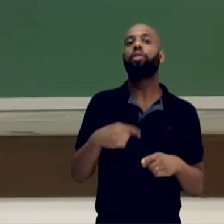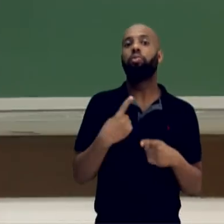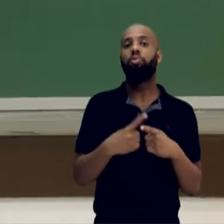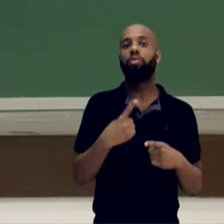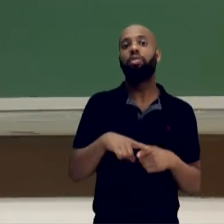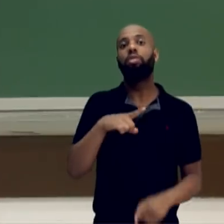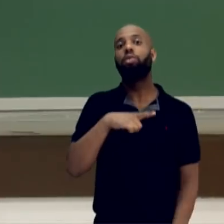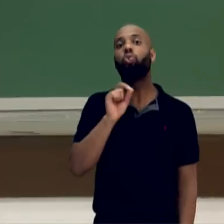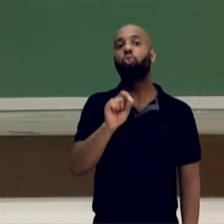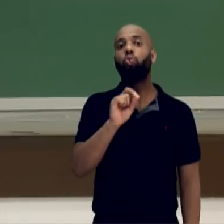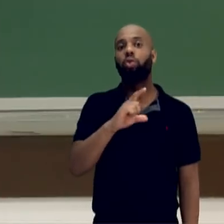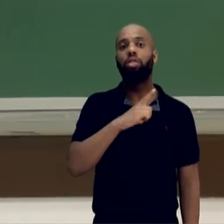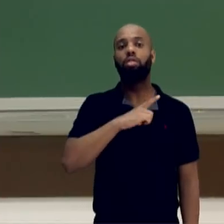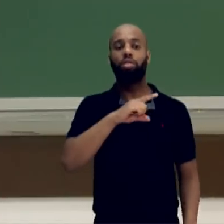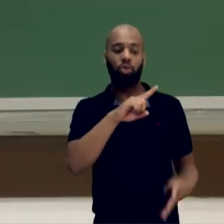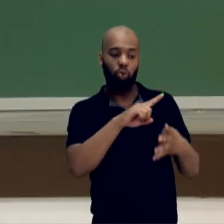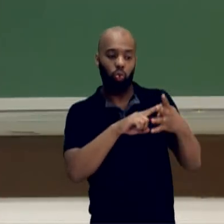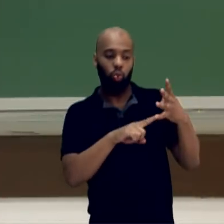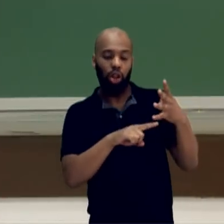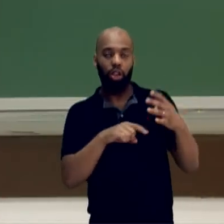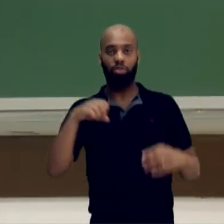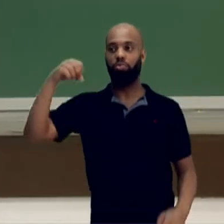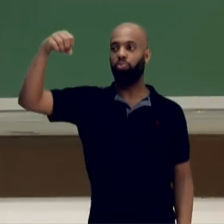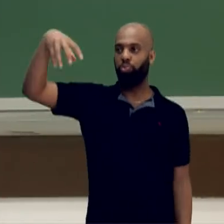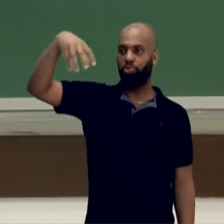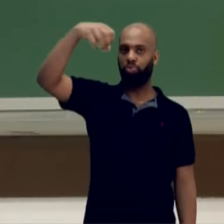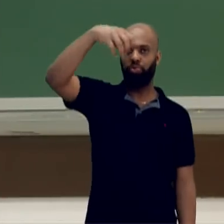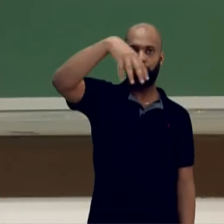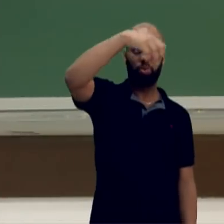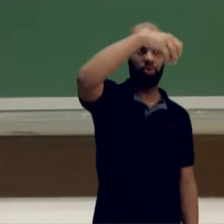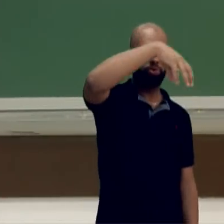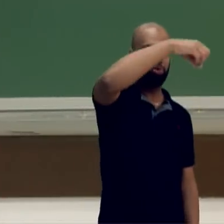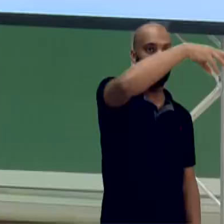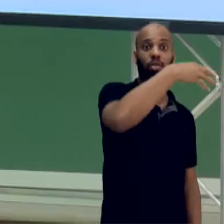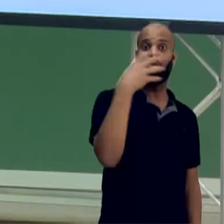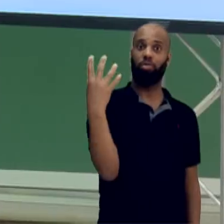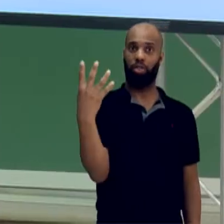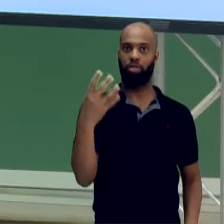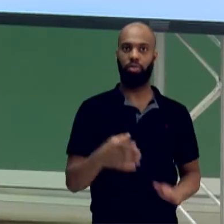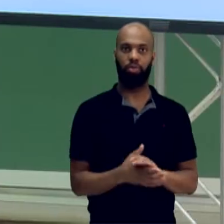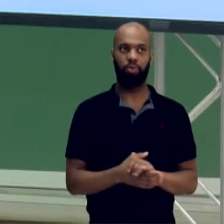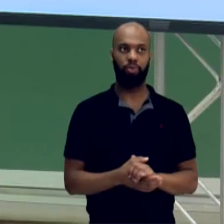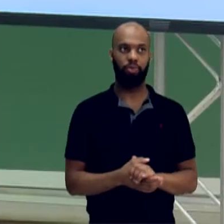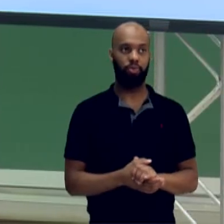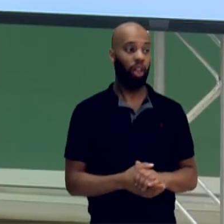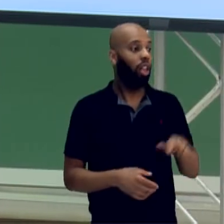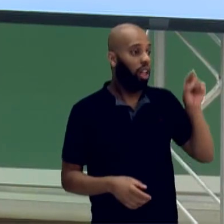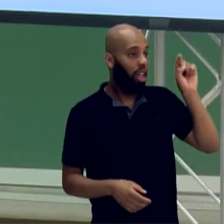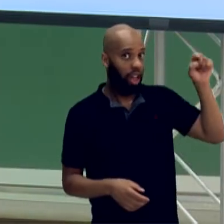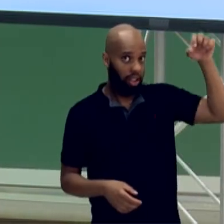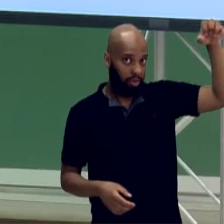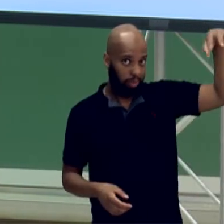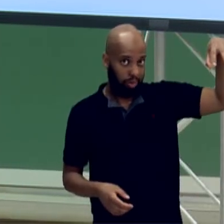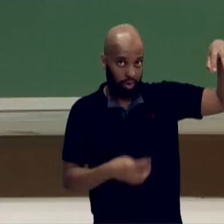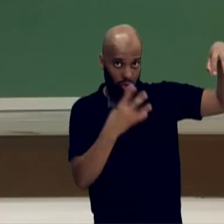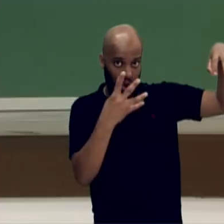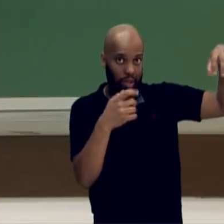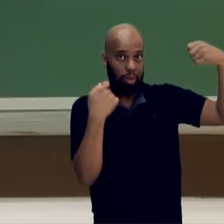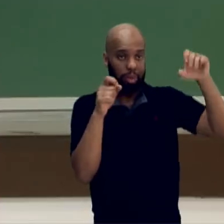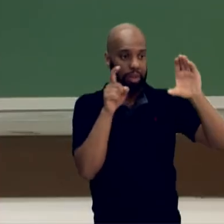nós temos 4 lâmpadas, onde a quarta lâmpada depende das 3 anteriores. Vamos